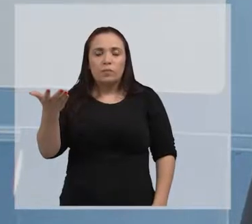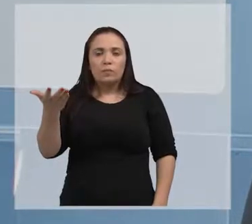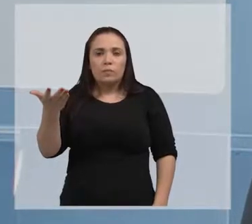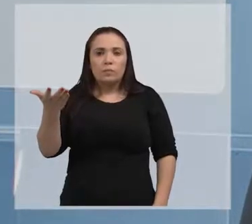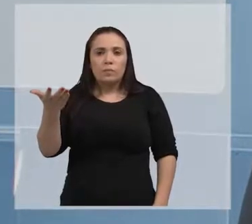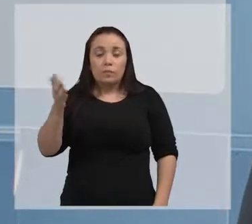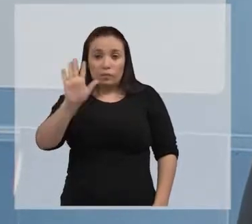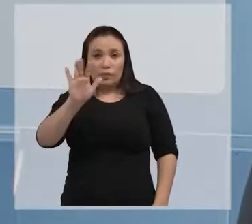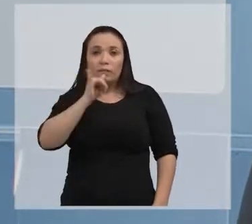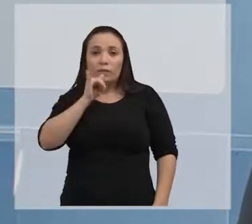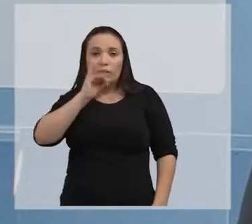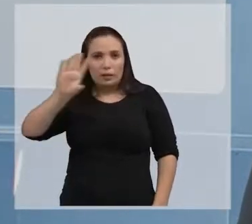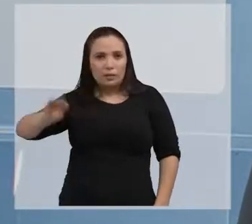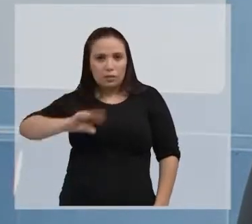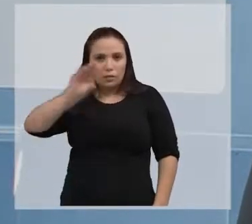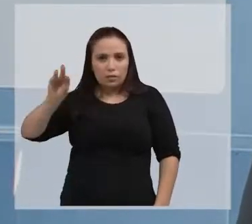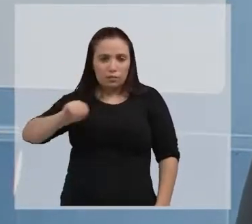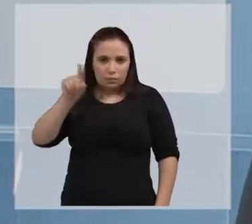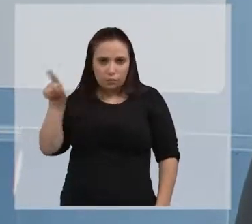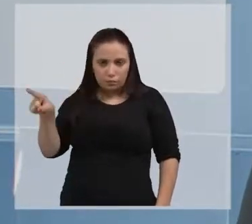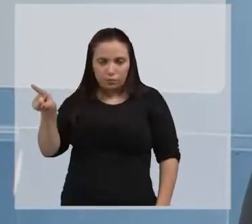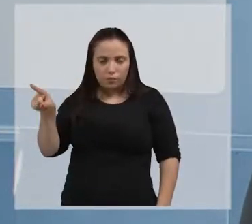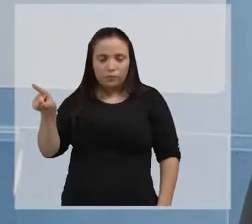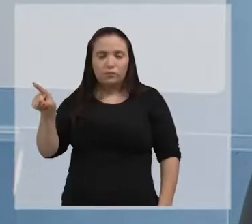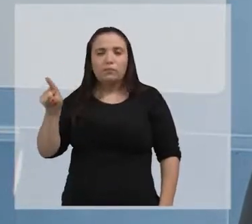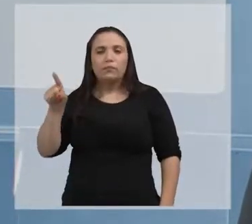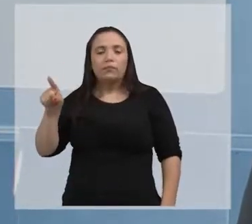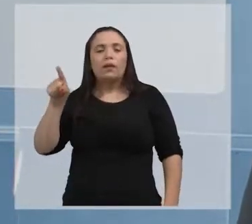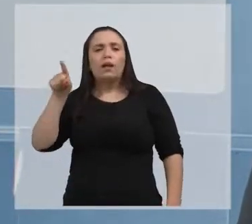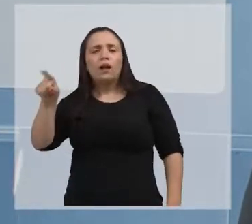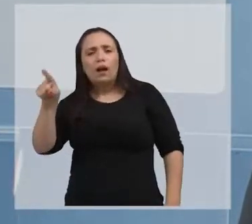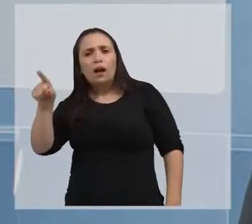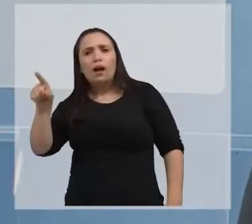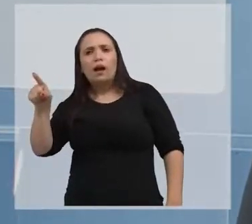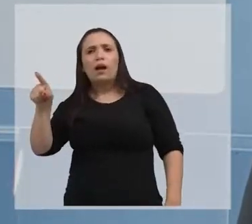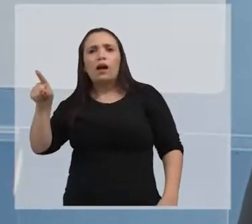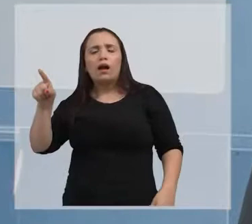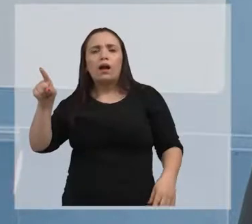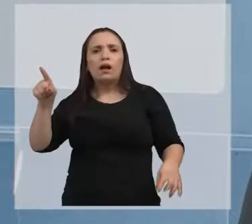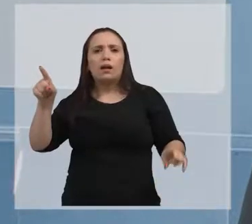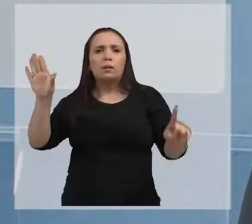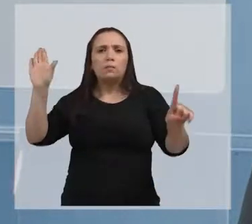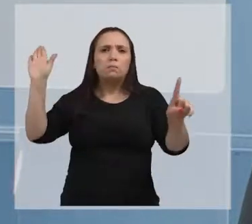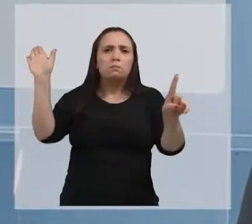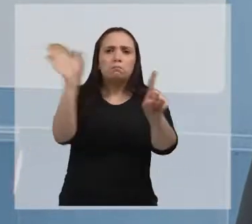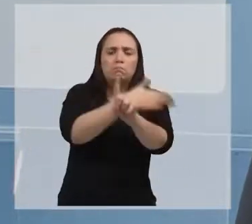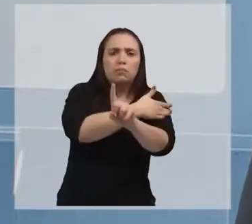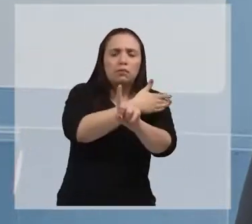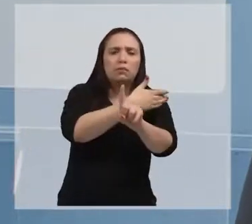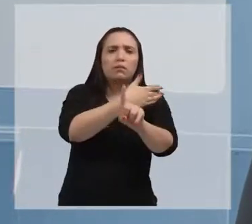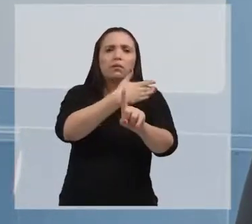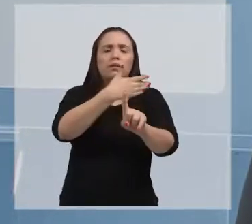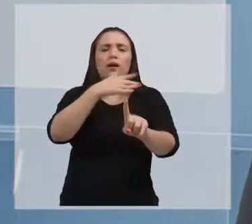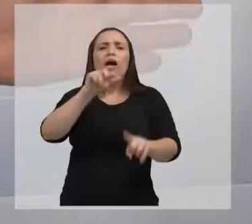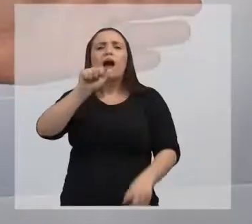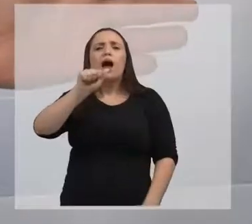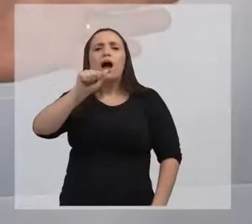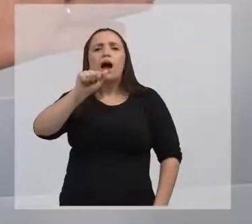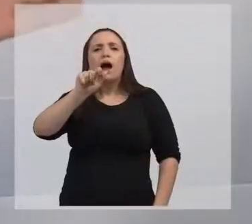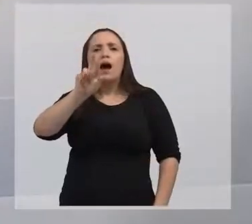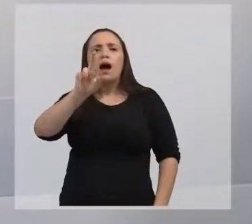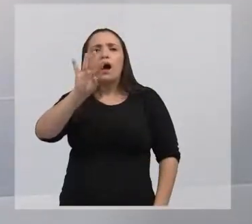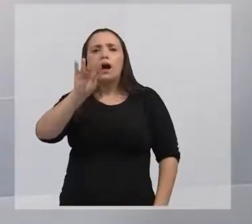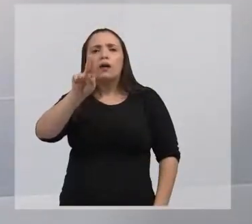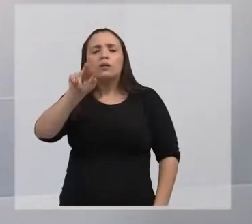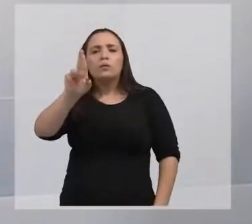Vamos para aquela história do Ciro Gomes. Se ele deu ou não um tapa na nuca daquele Arthur.